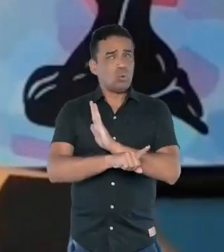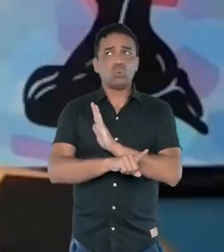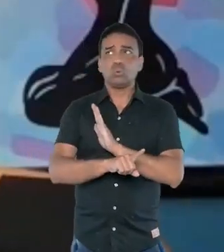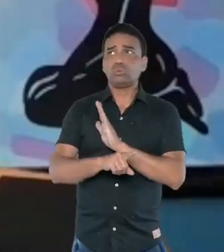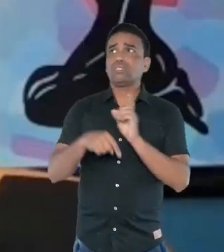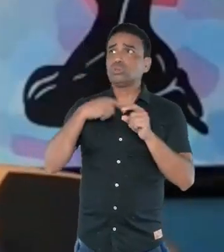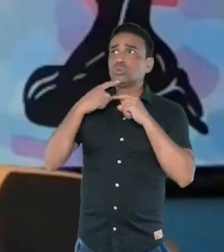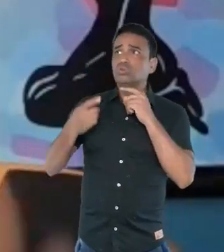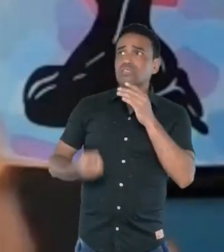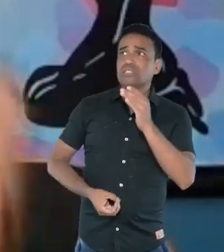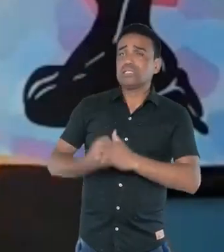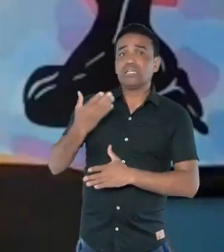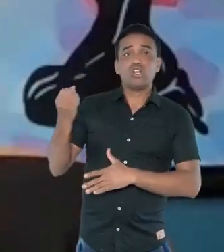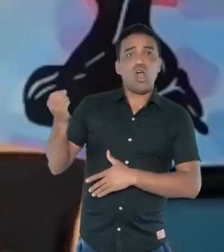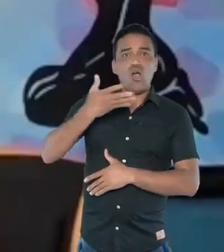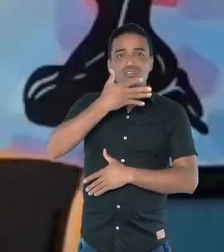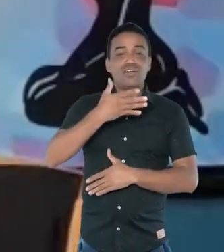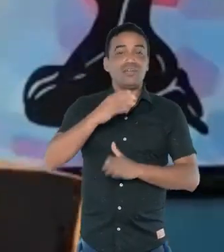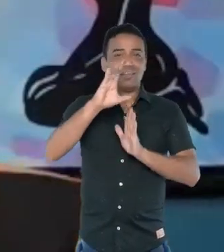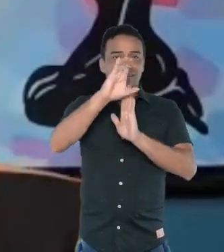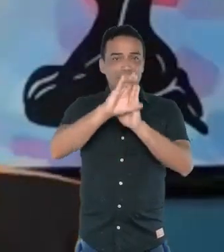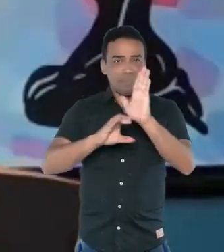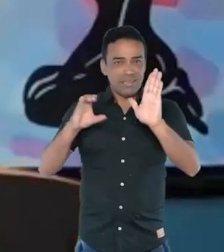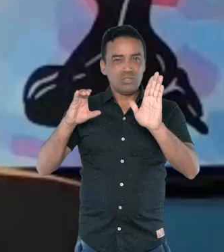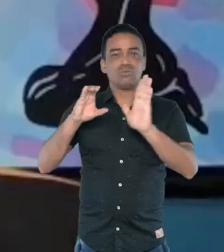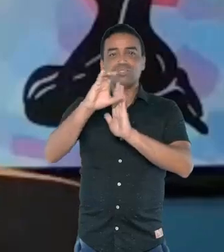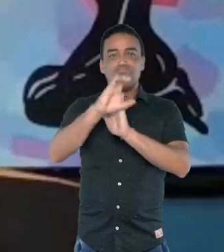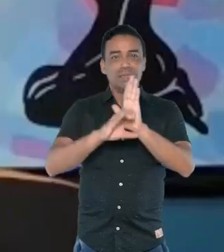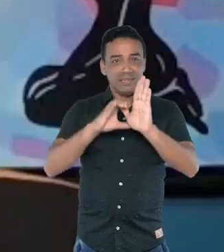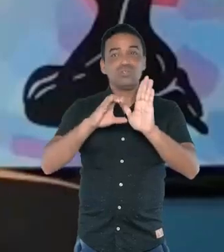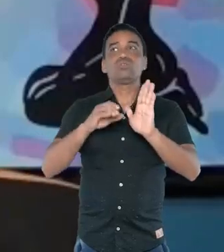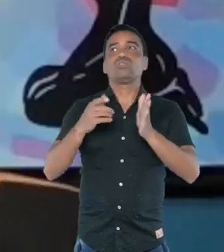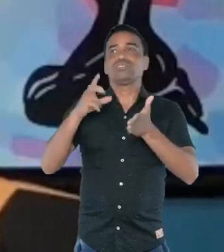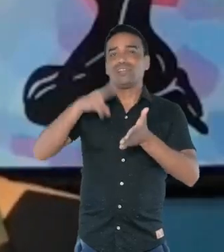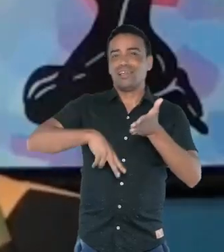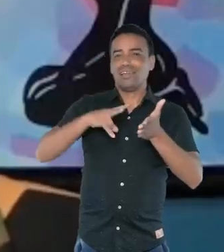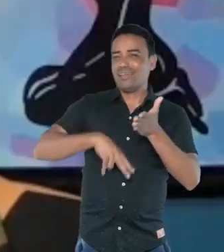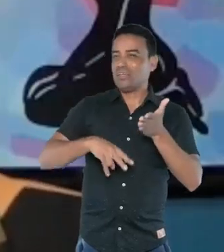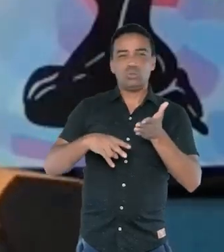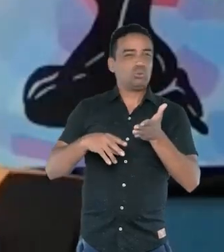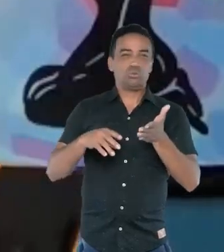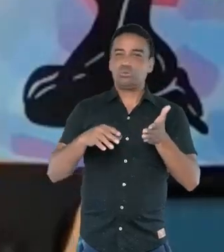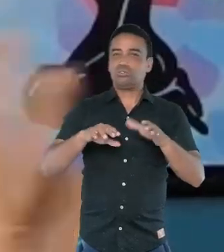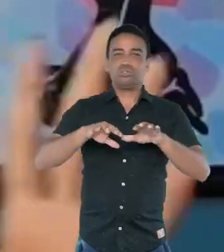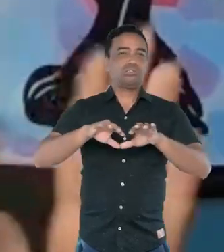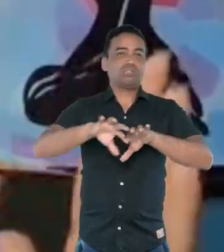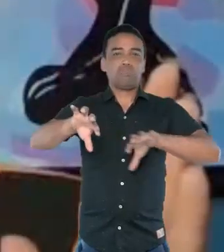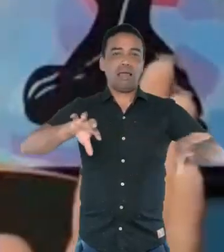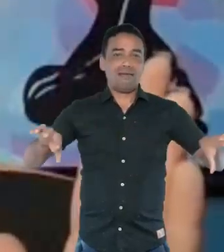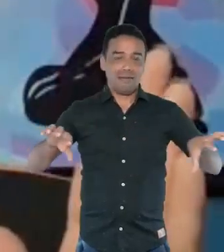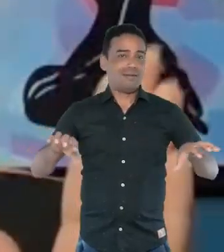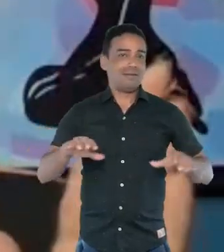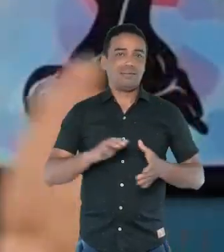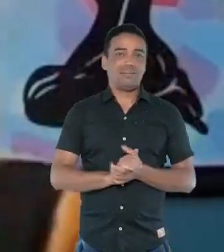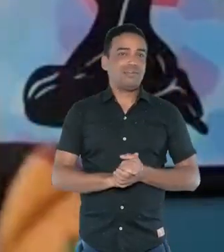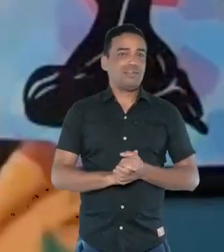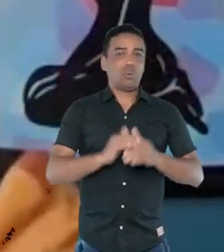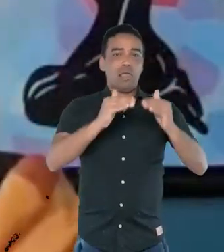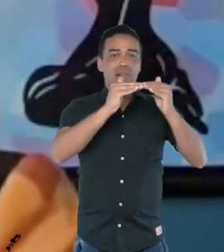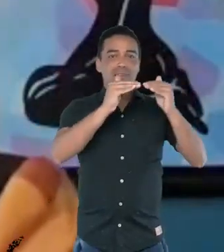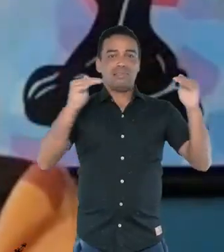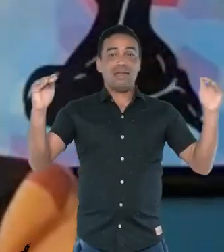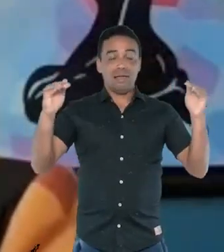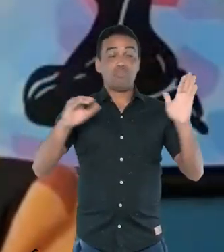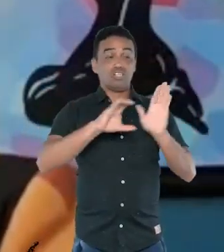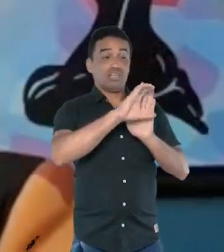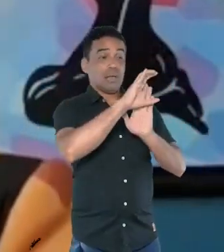as suas perguntas. Eu queria que os capítulos pudessem ser lidos também de uma forma independente, então, não é uma leitura linear, você pode